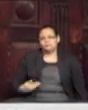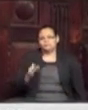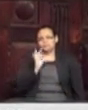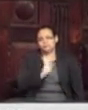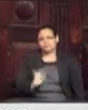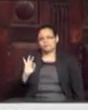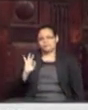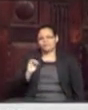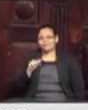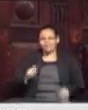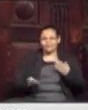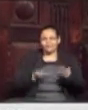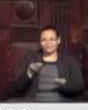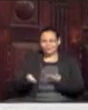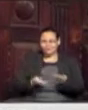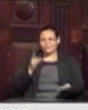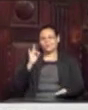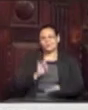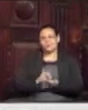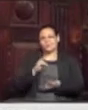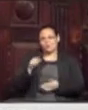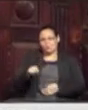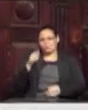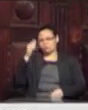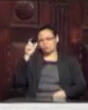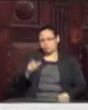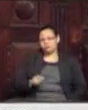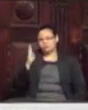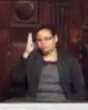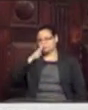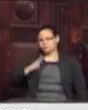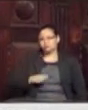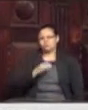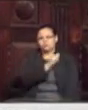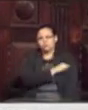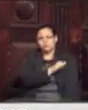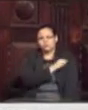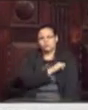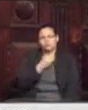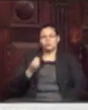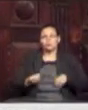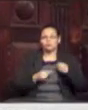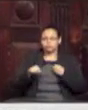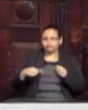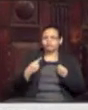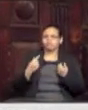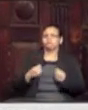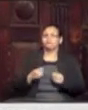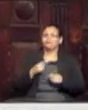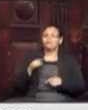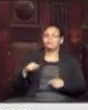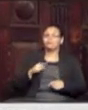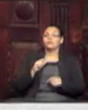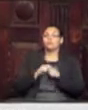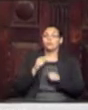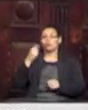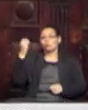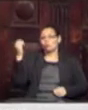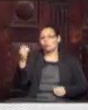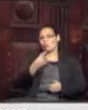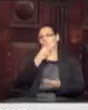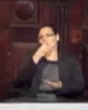federal tratasse de fato os brasileiros do Rio de Janeiro como merecemos, faria um novo